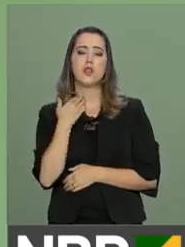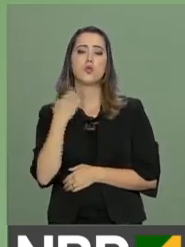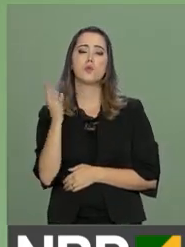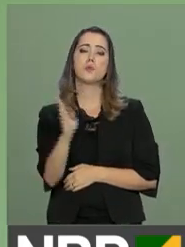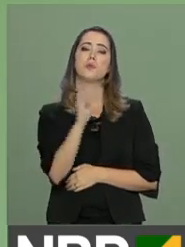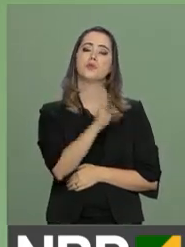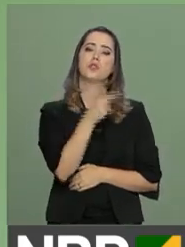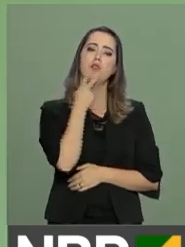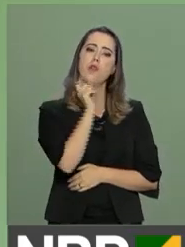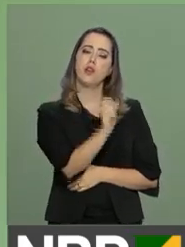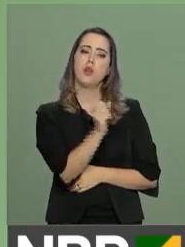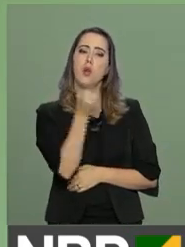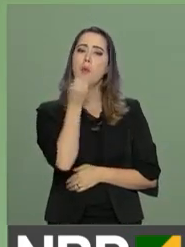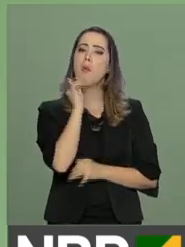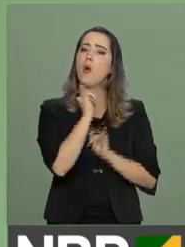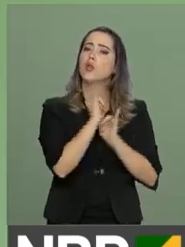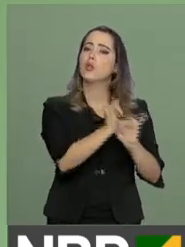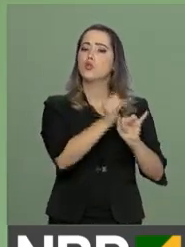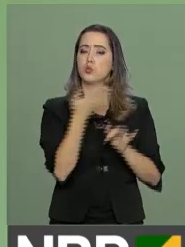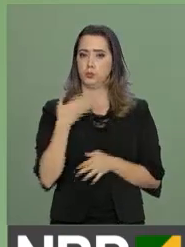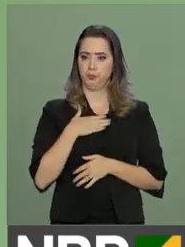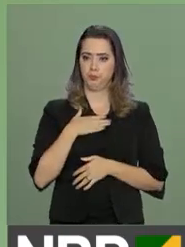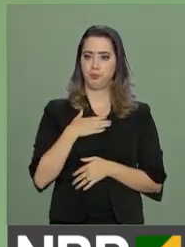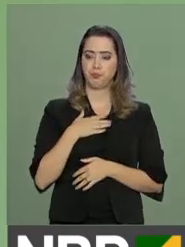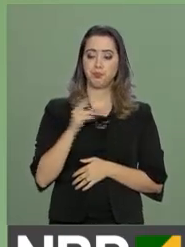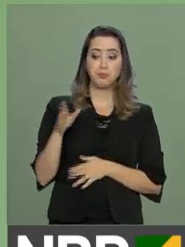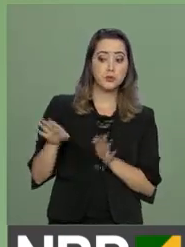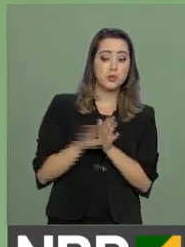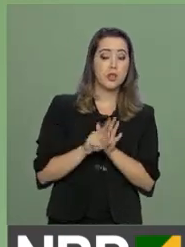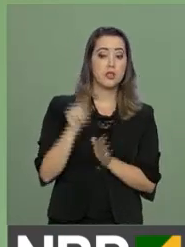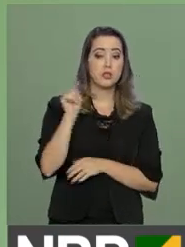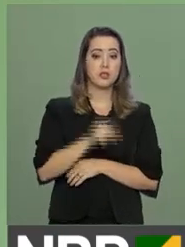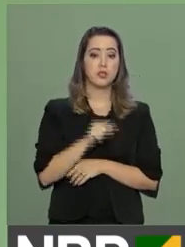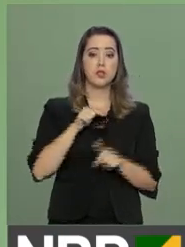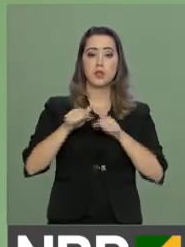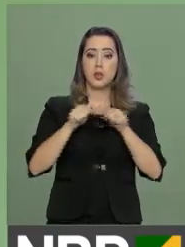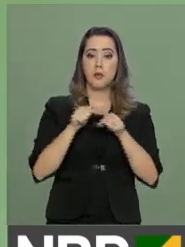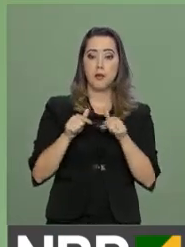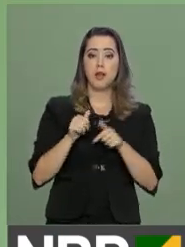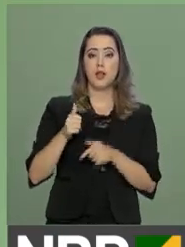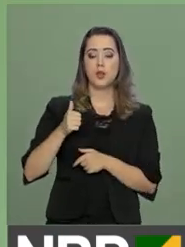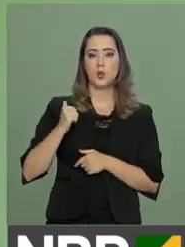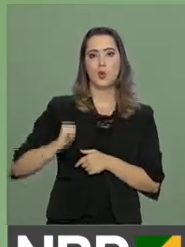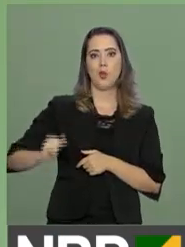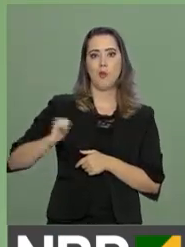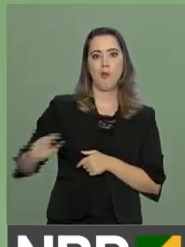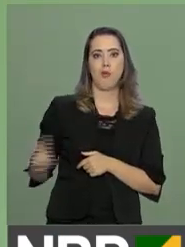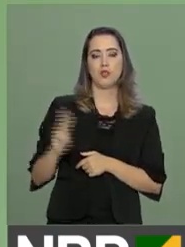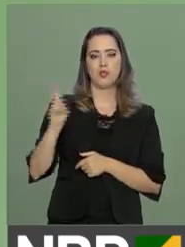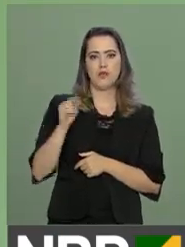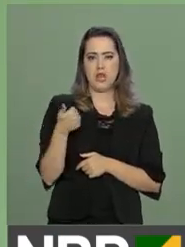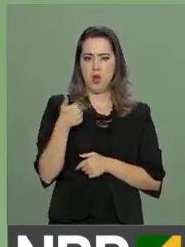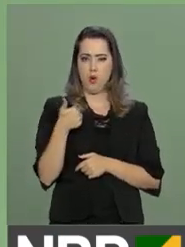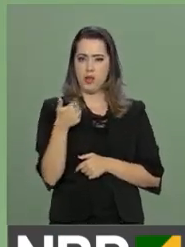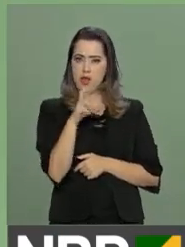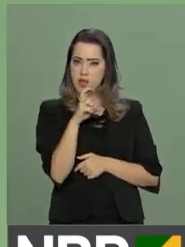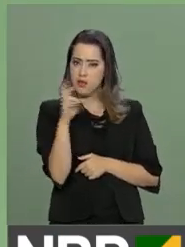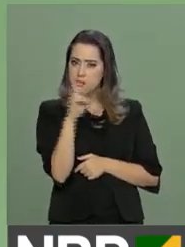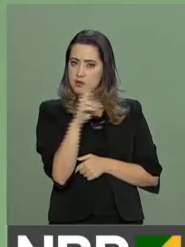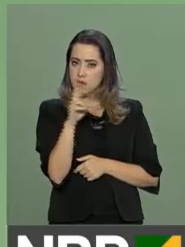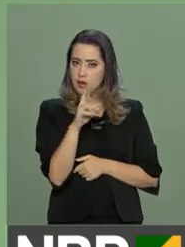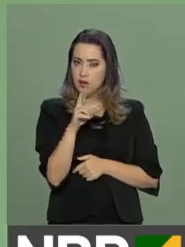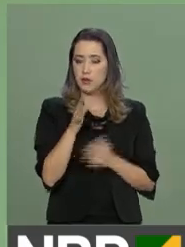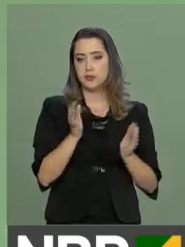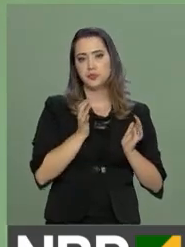dizendo, presidente, tem uma boa notícia. Quando nós chegamos aqui, a ação do Banco do Brasil valia R$15 e o